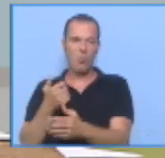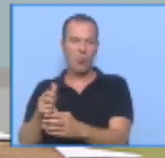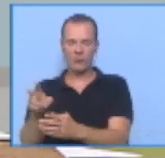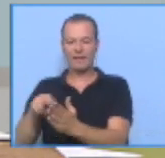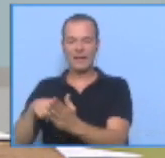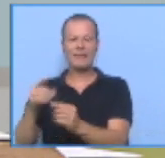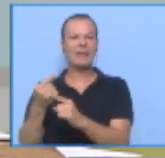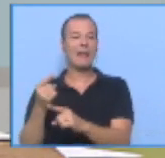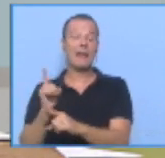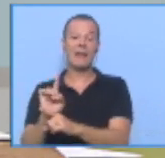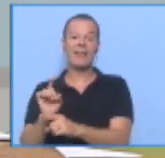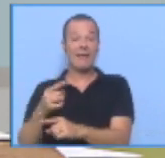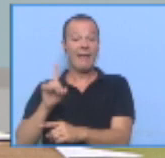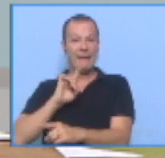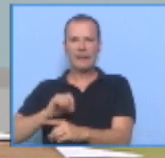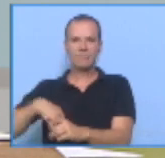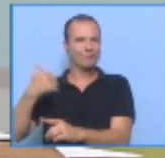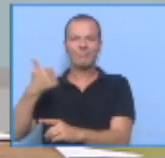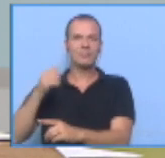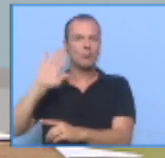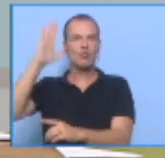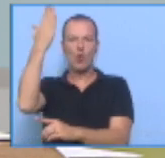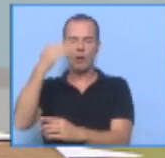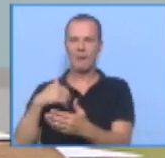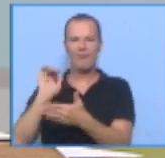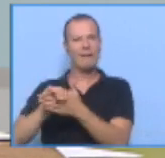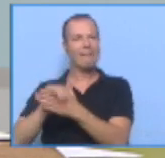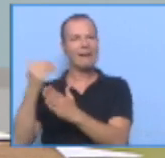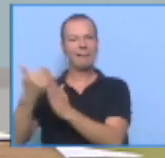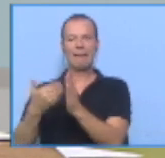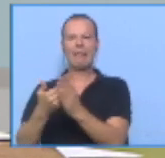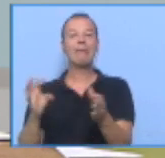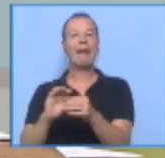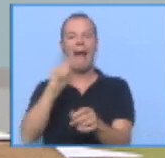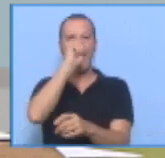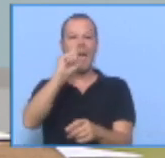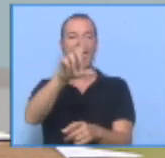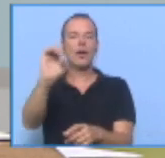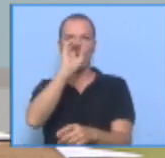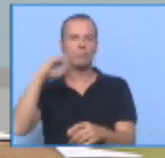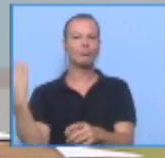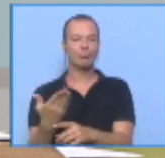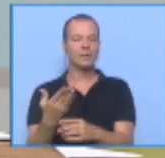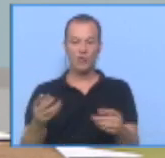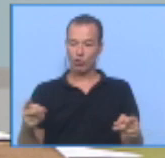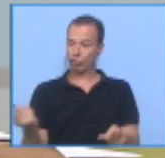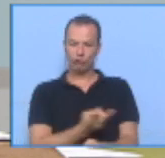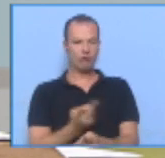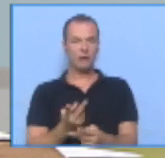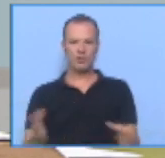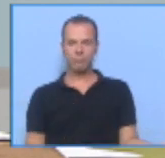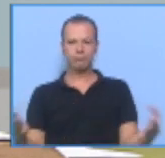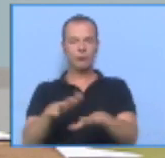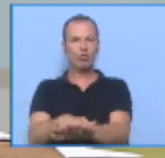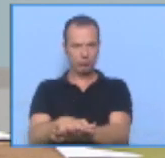do Papa. Exatamente, a carta encíclica sobre a ecologia integral. Eles iluminam-se um ao outro, e é interessante essa leitura, não